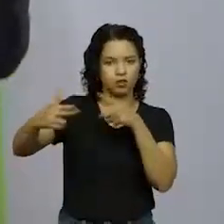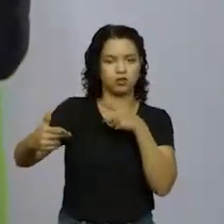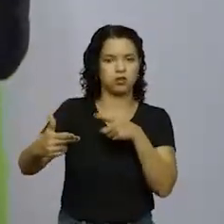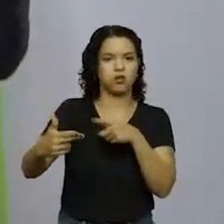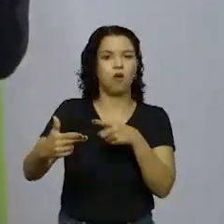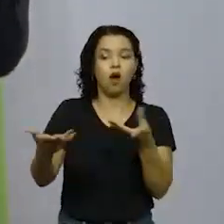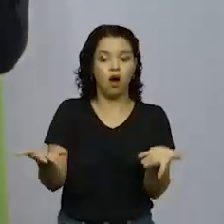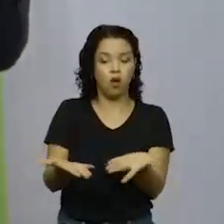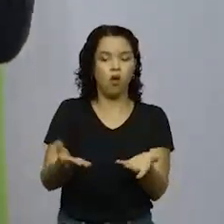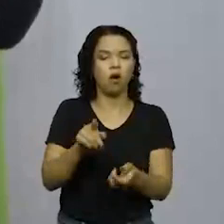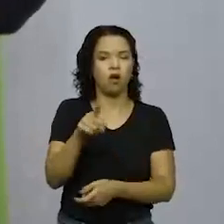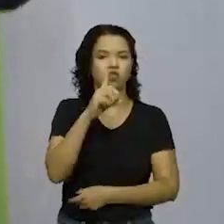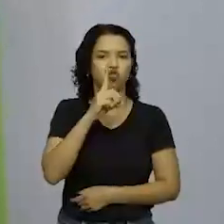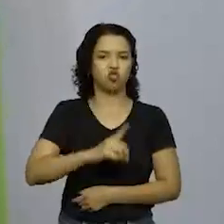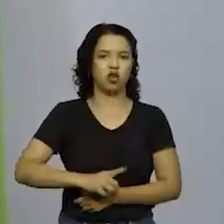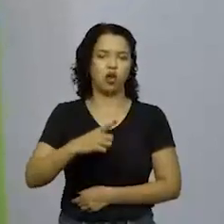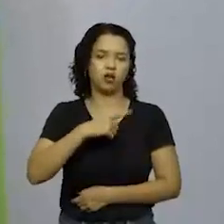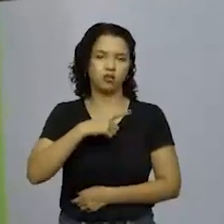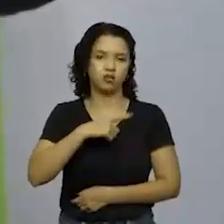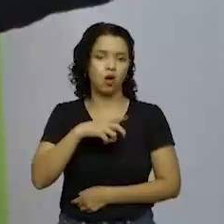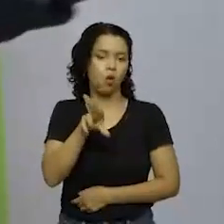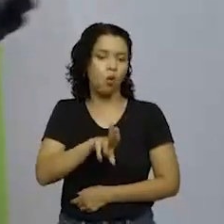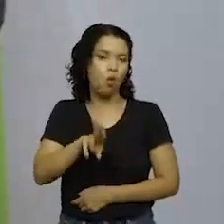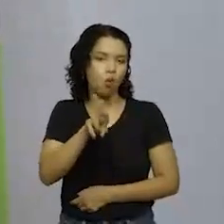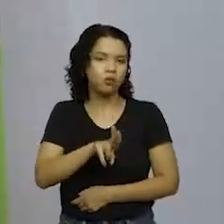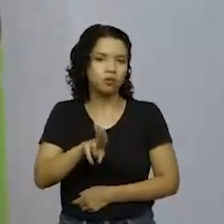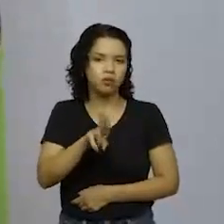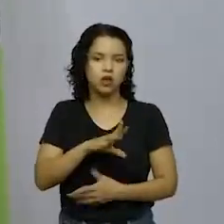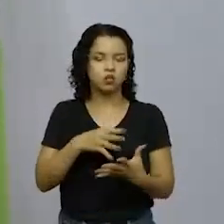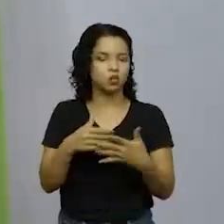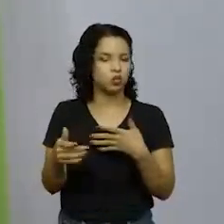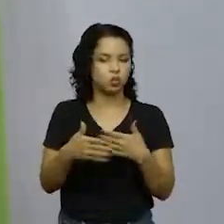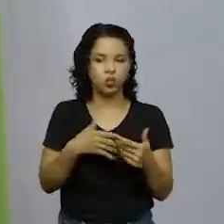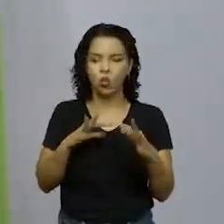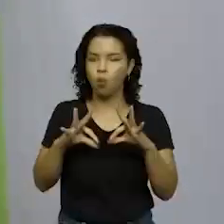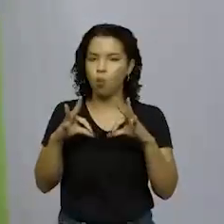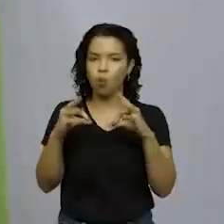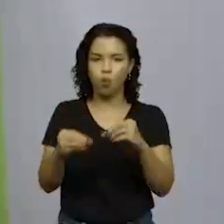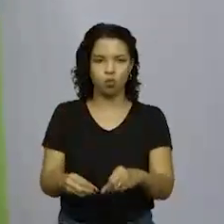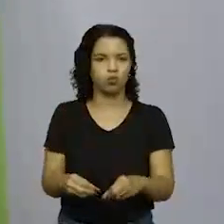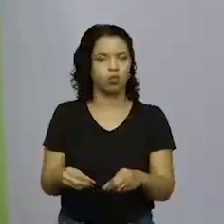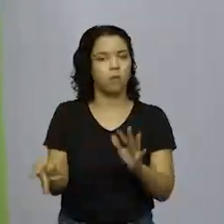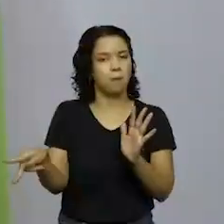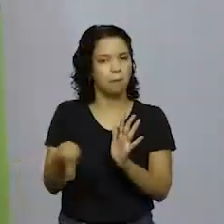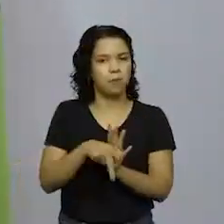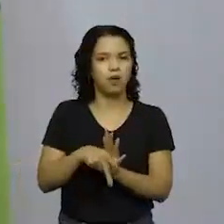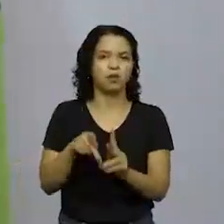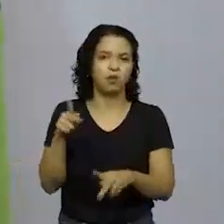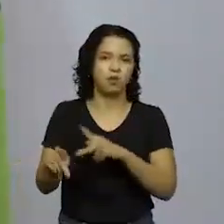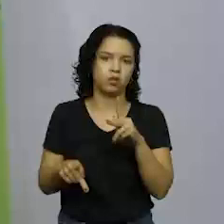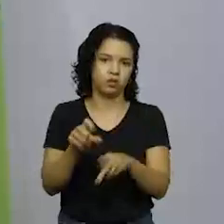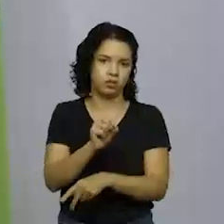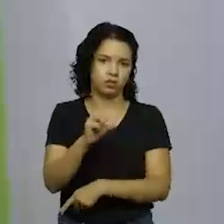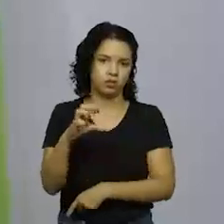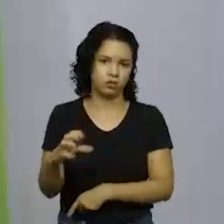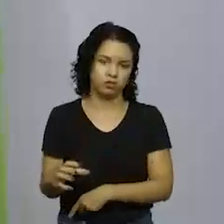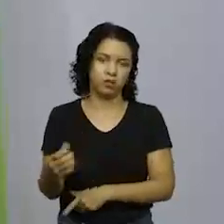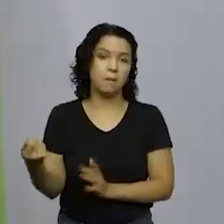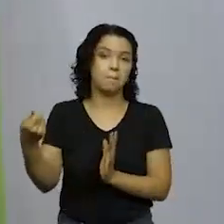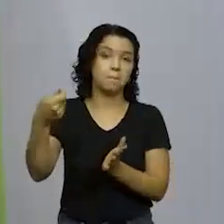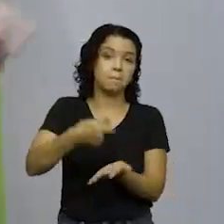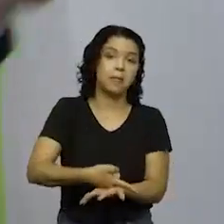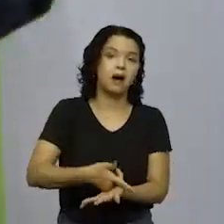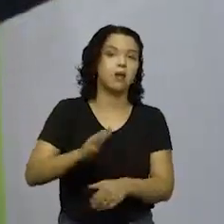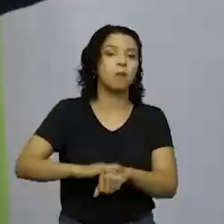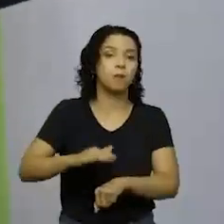o direito de usar tudo aquilo que é do catarinense, que é pago, bancado pelo